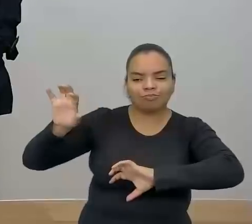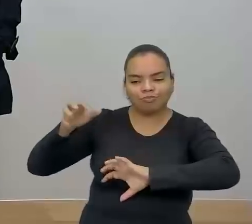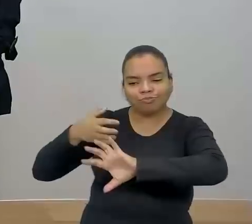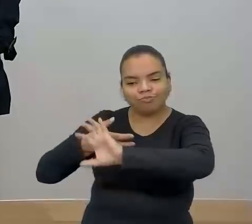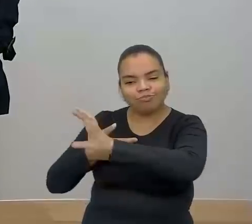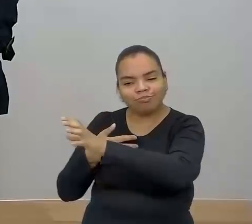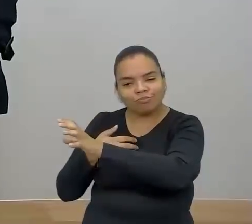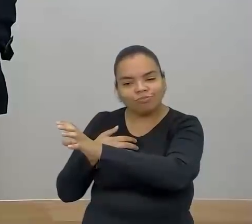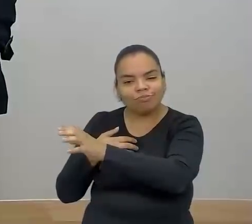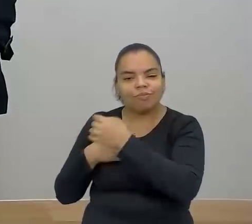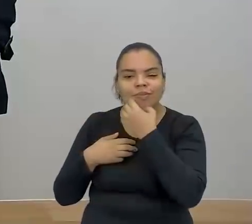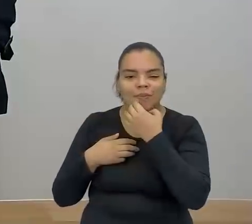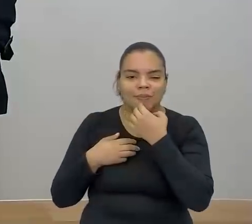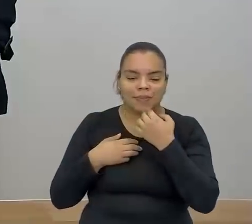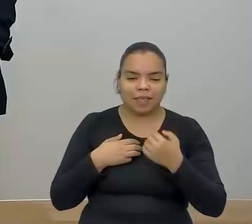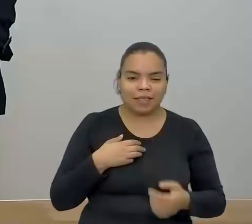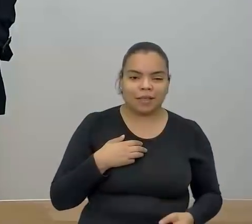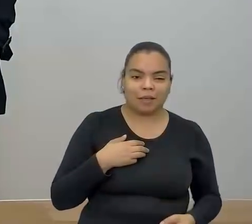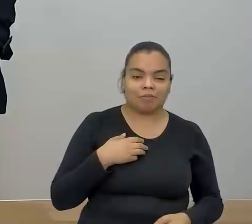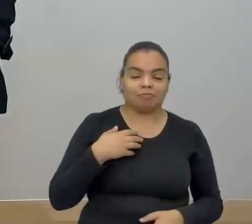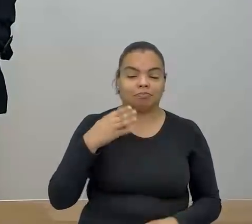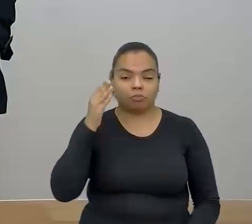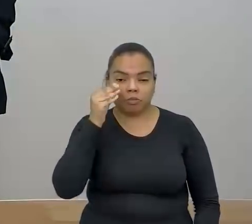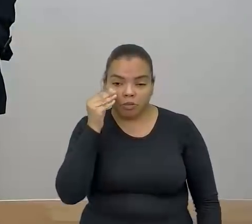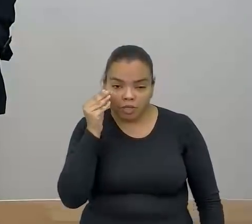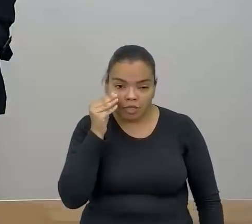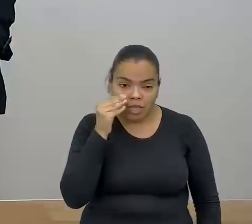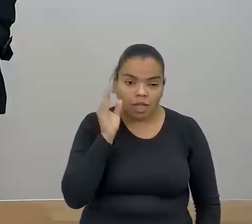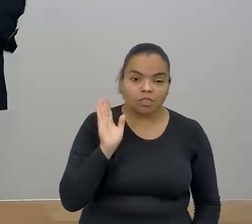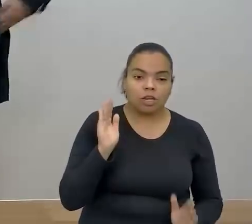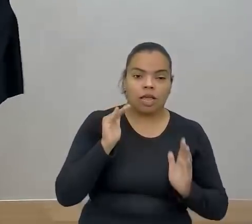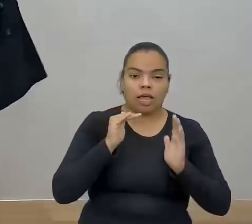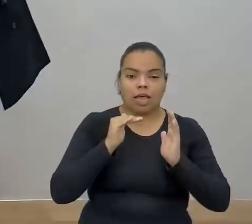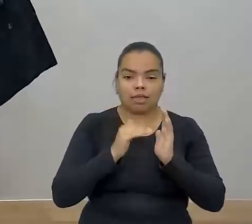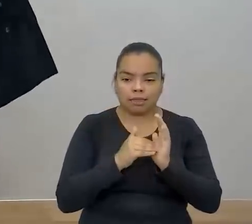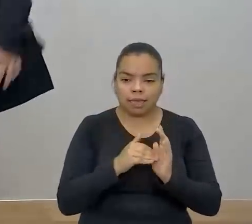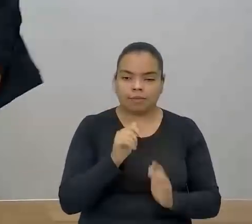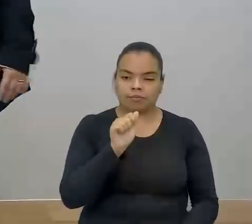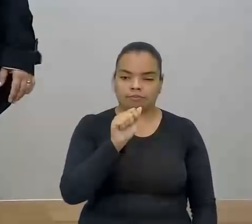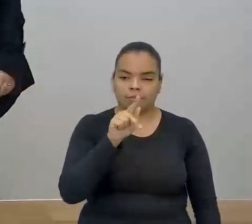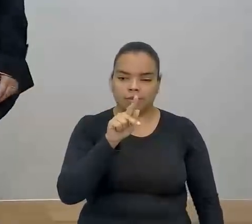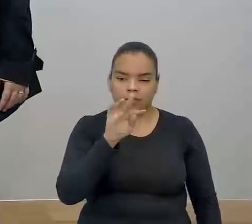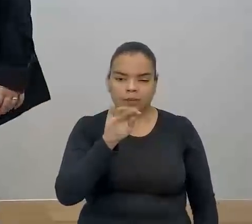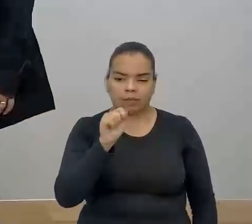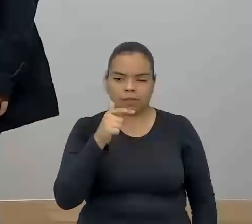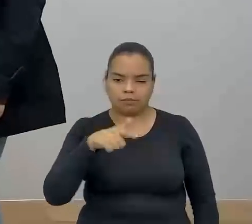trazido várias provocações e inquietações a vocês. E até o próximo ATPC. Tchau.